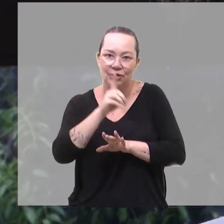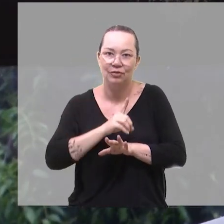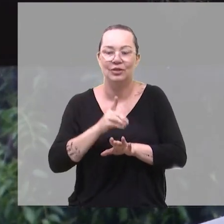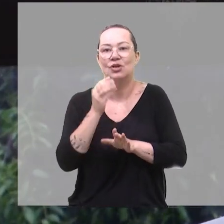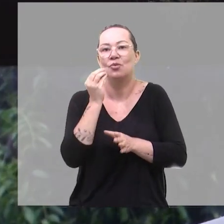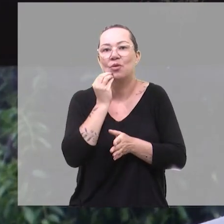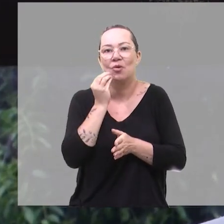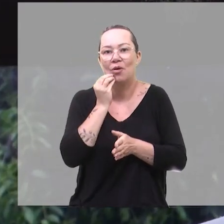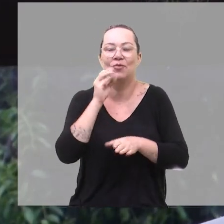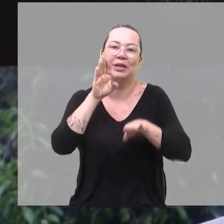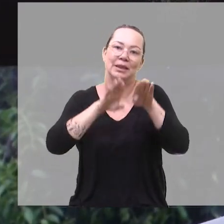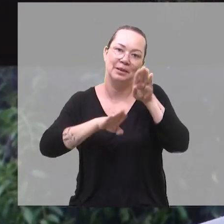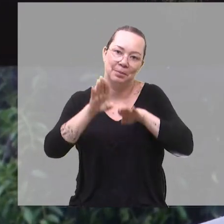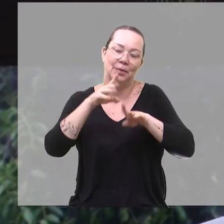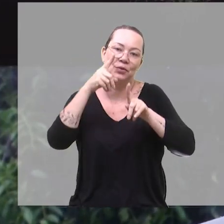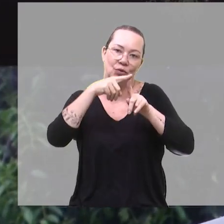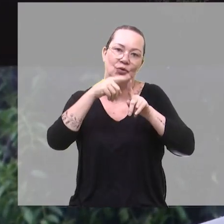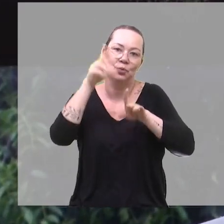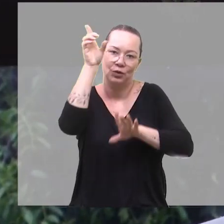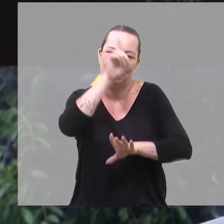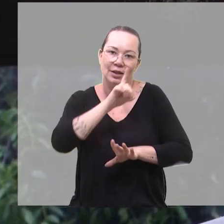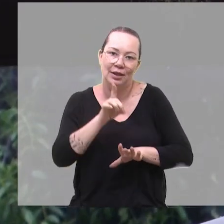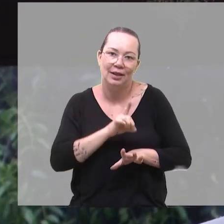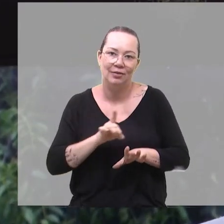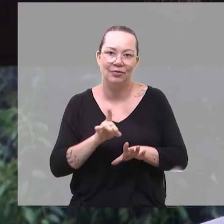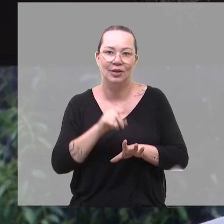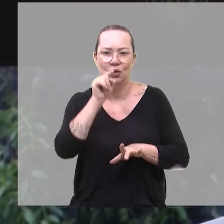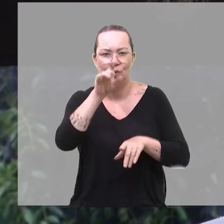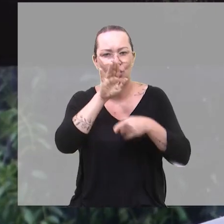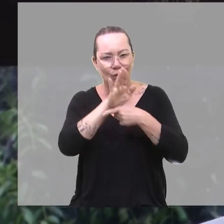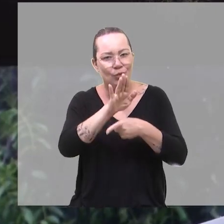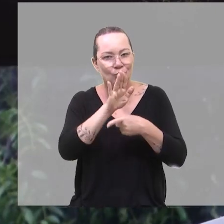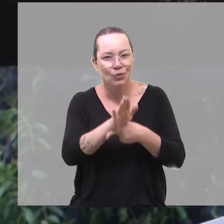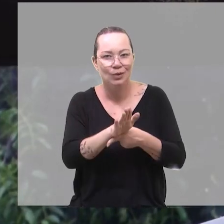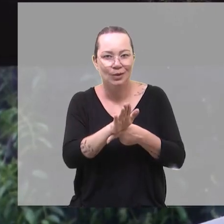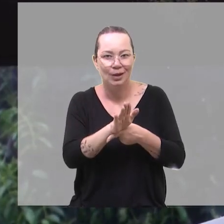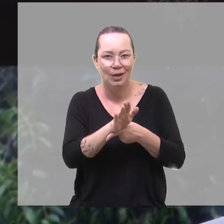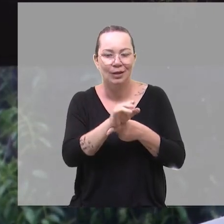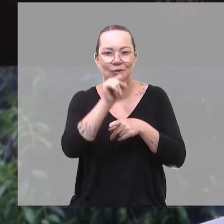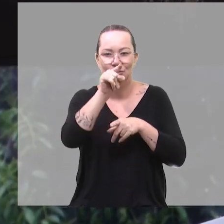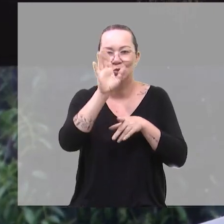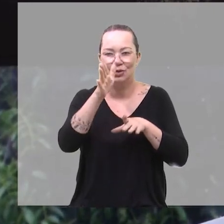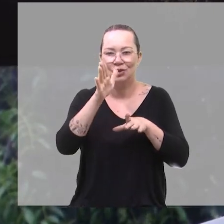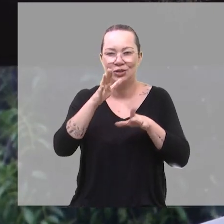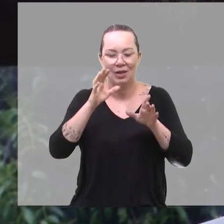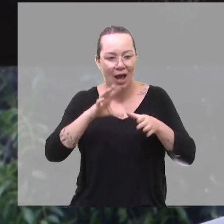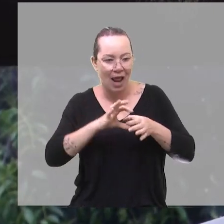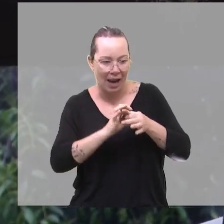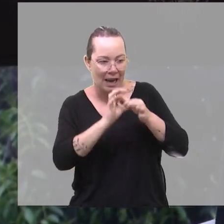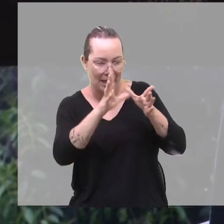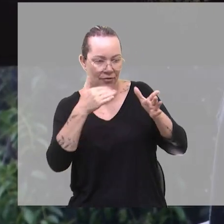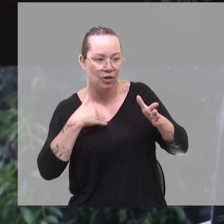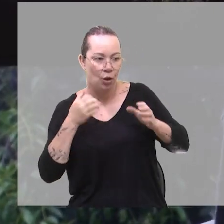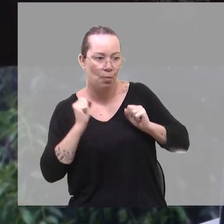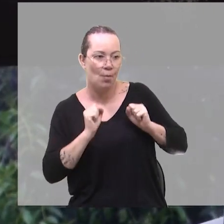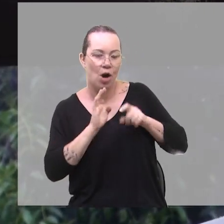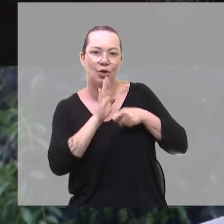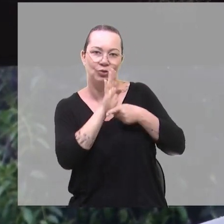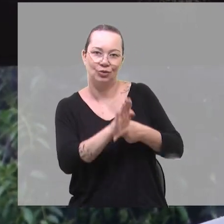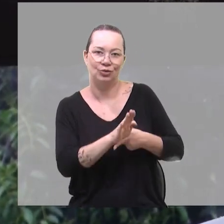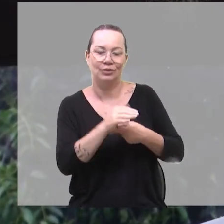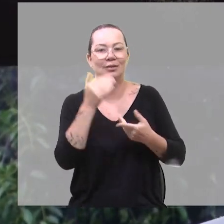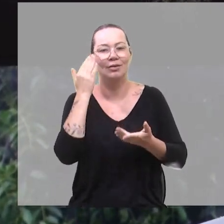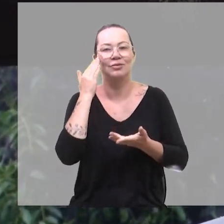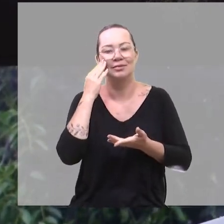com deficiência, claro que vai depender da deficiência também, né? Está colaborando, está ajudando, se colocou à disposição